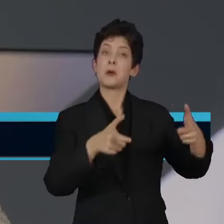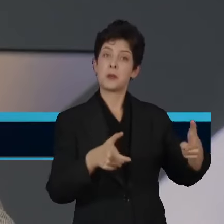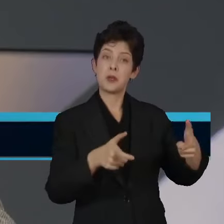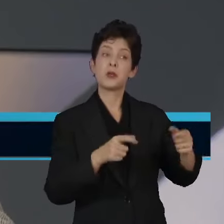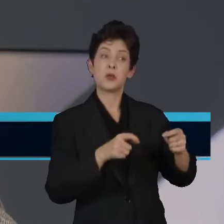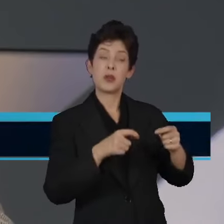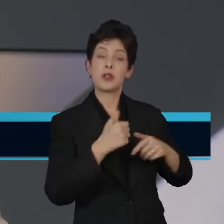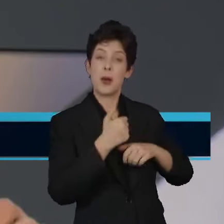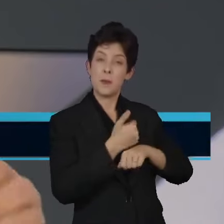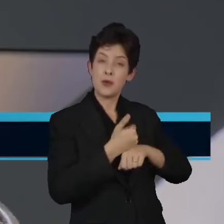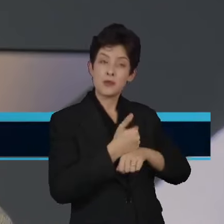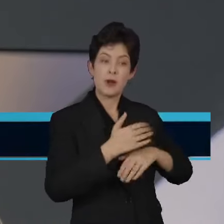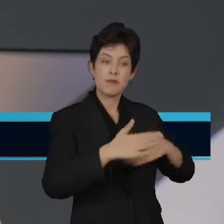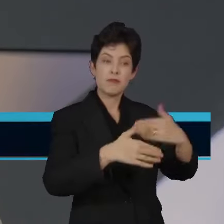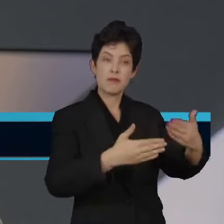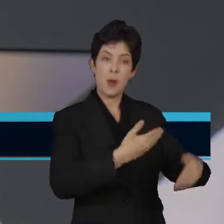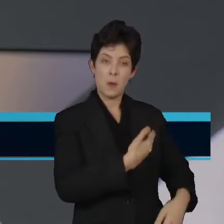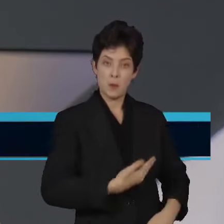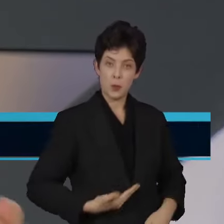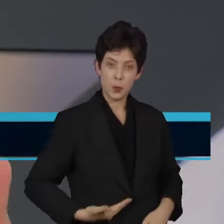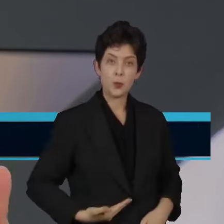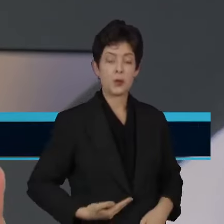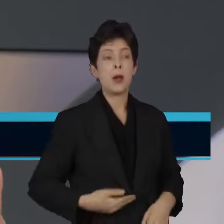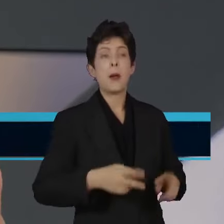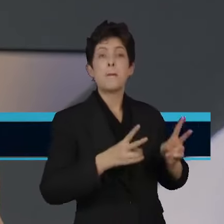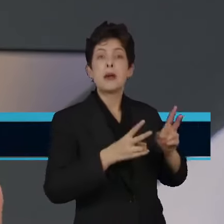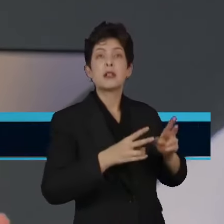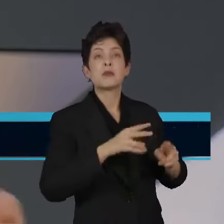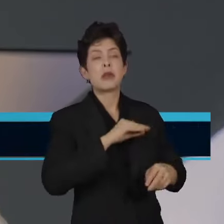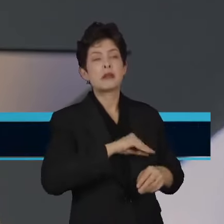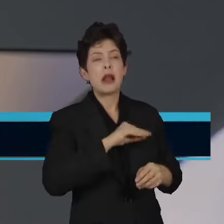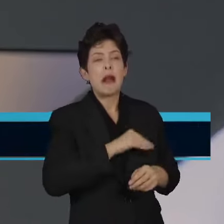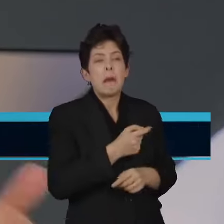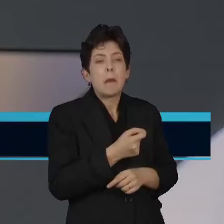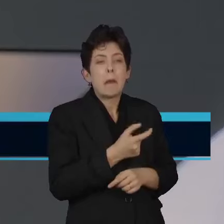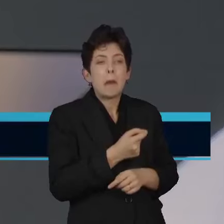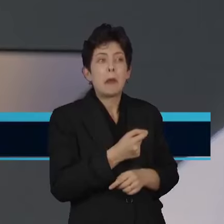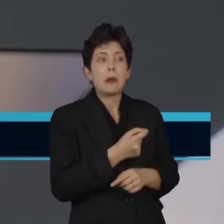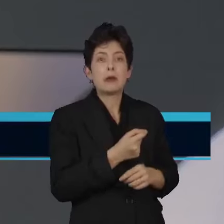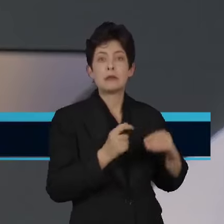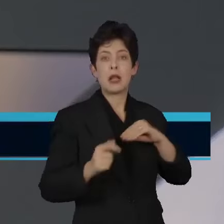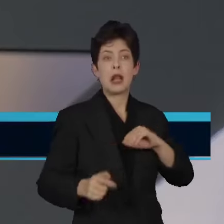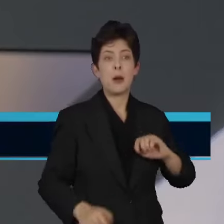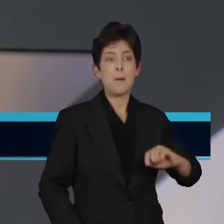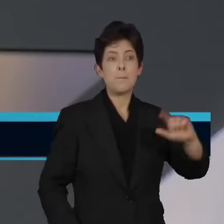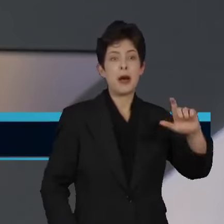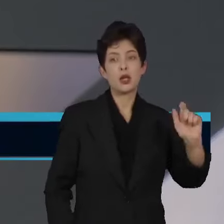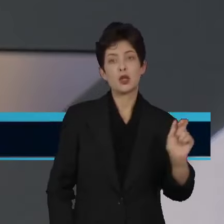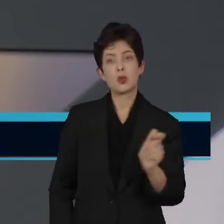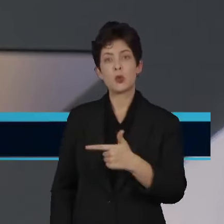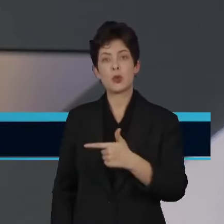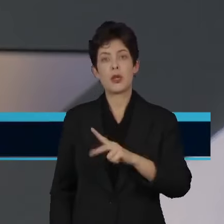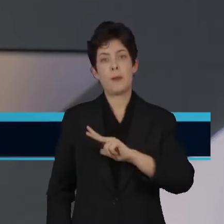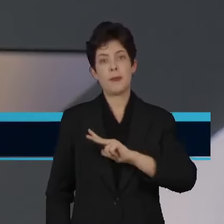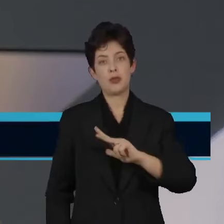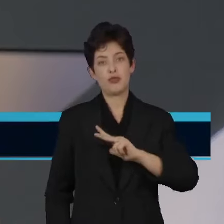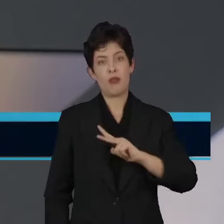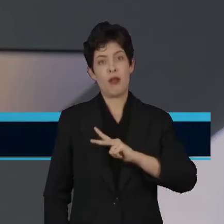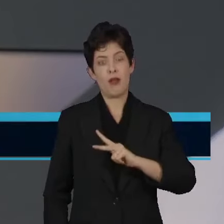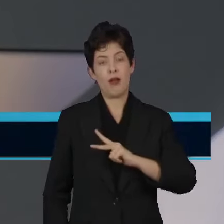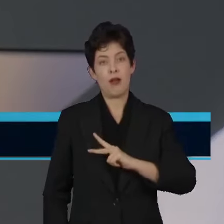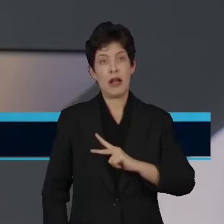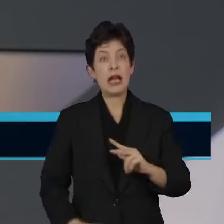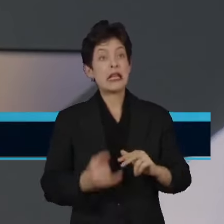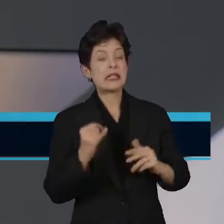das carreiras públicas, mesmo estando com salários eventualmente achatados, ganham mais que a mesma carreira do que no privado. Se